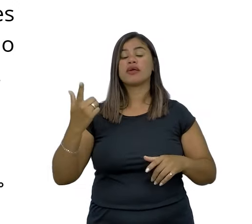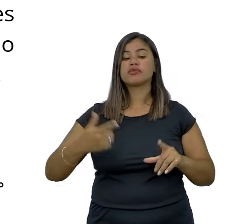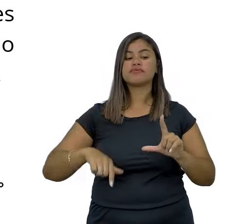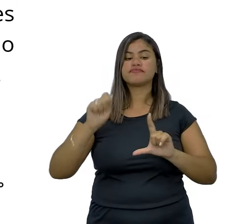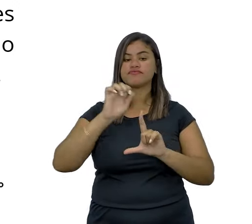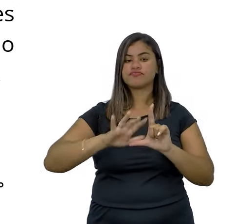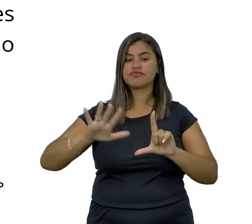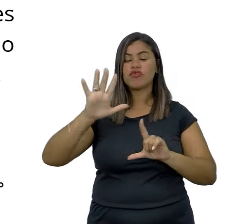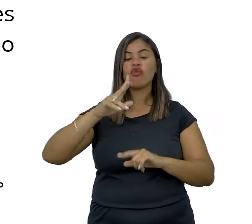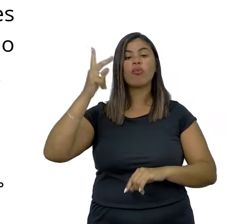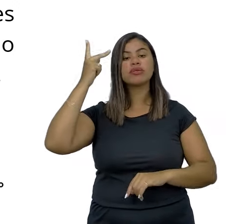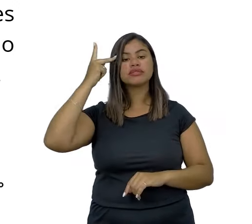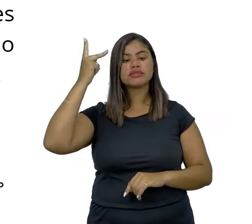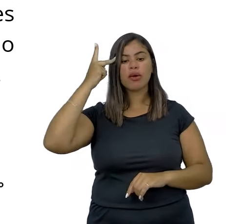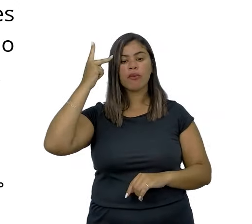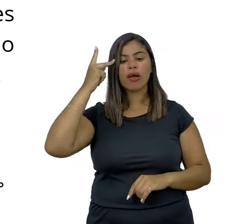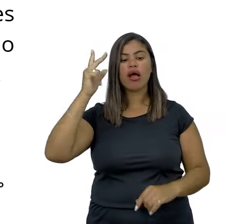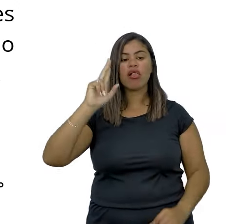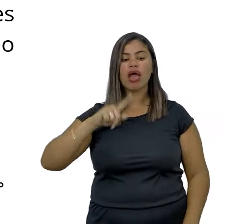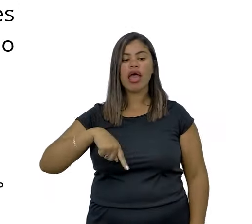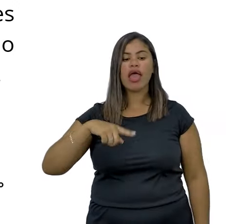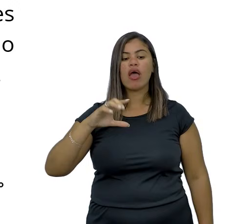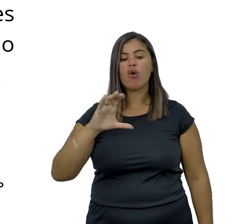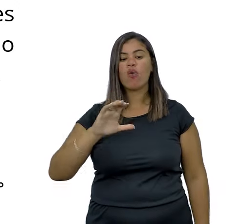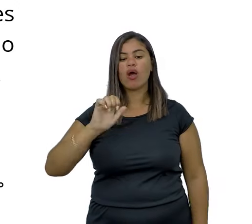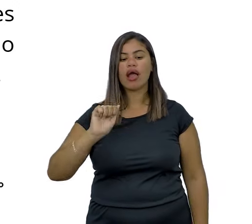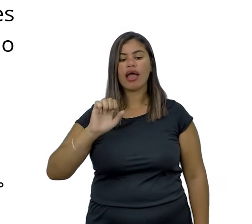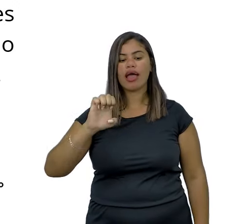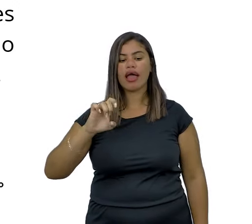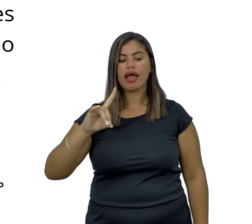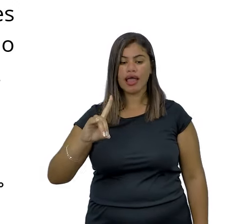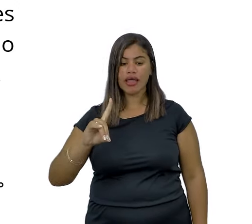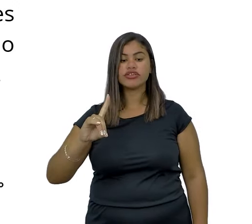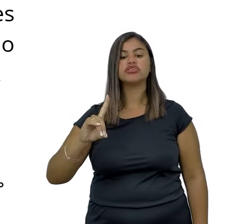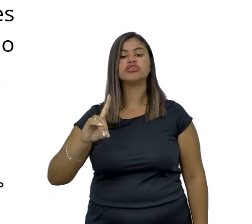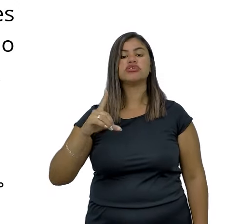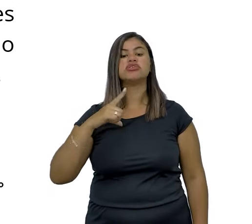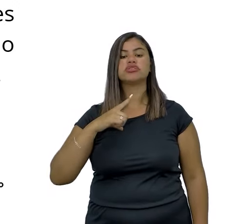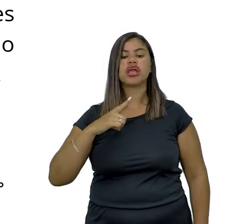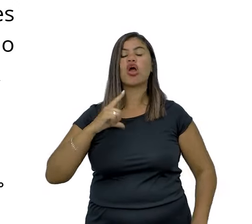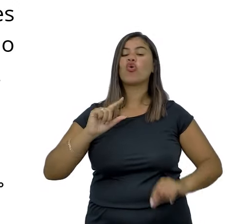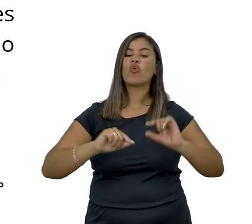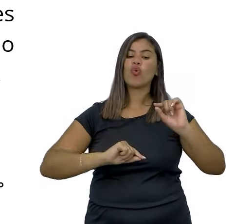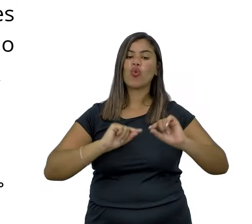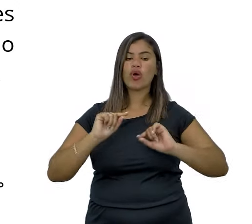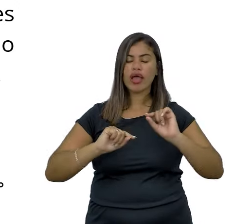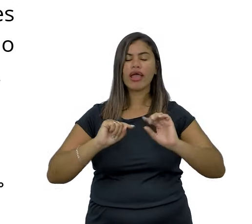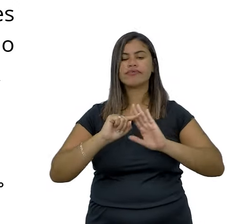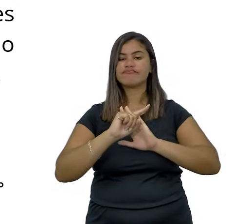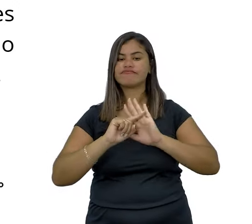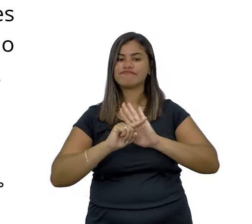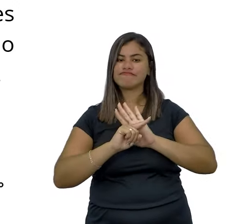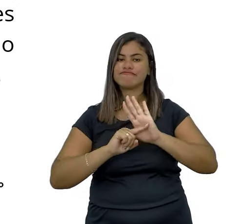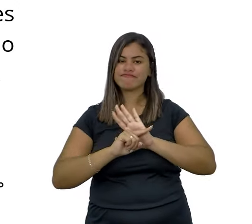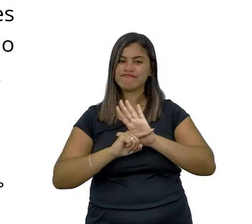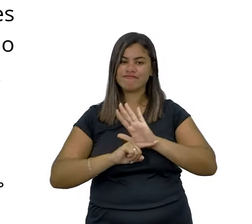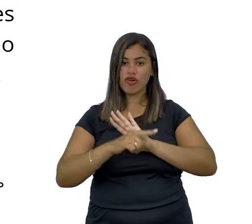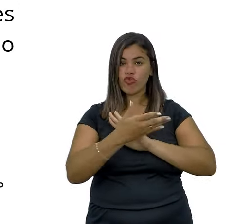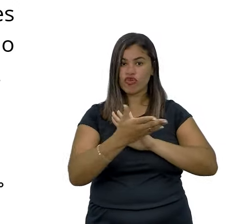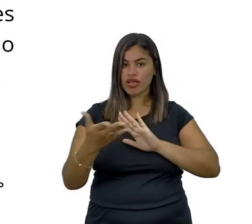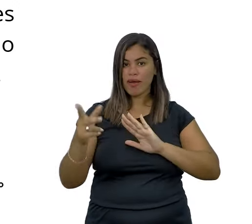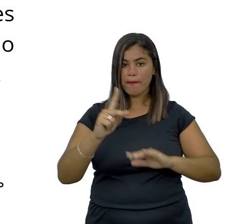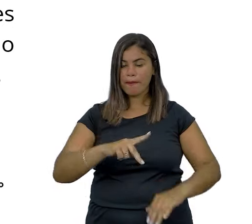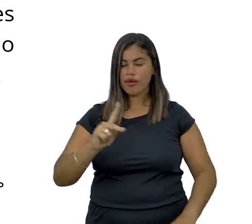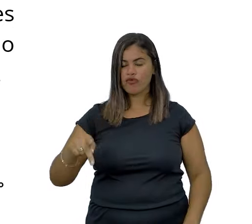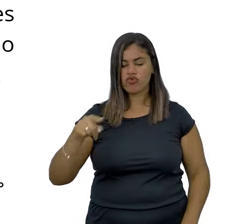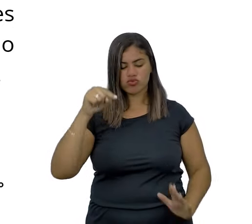na plataforma São Paulo, que é o CAED, ela também oferece recursos sobre a consulta, né, para você, professor, fazer